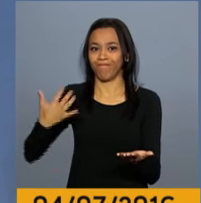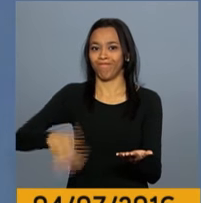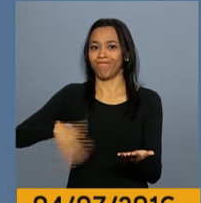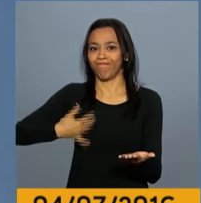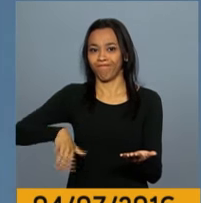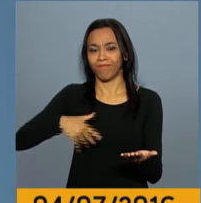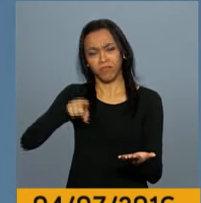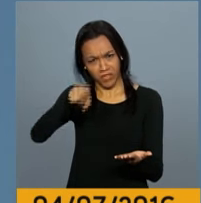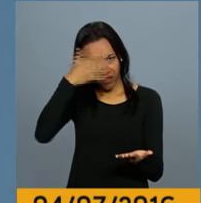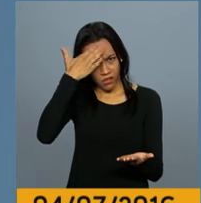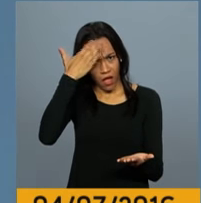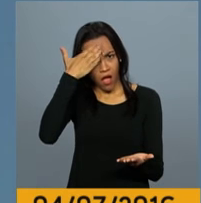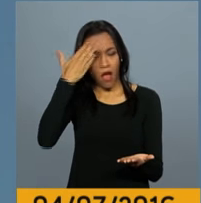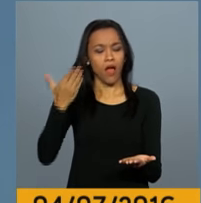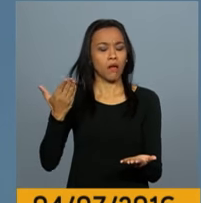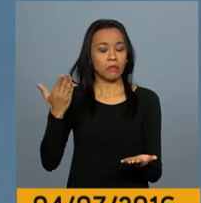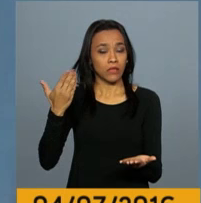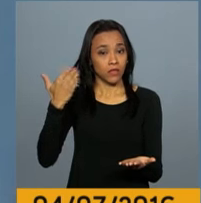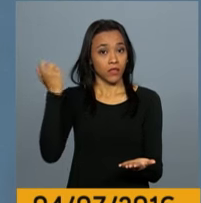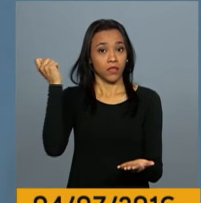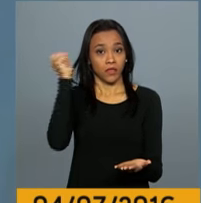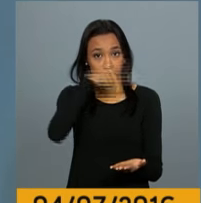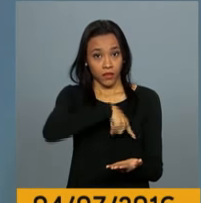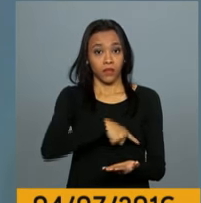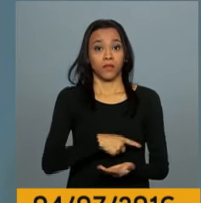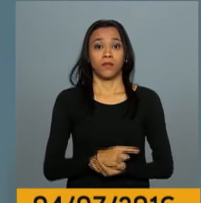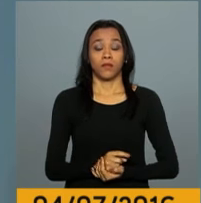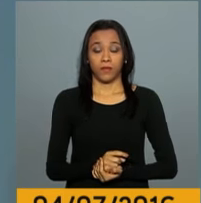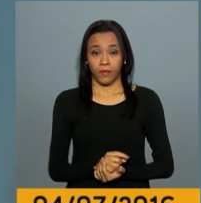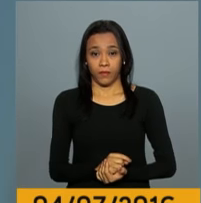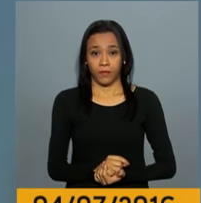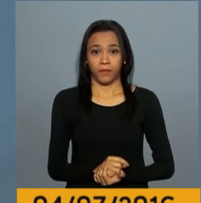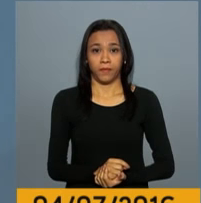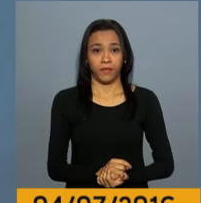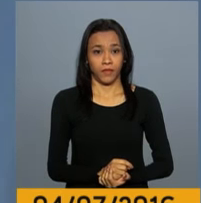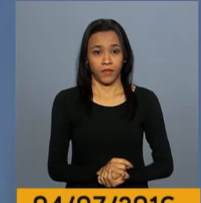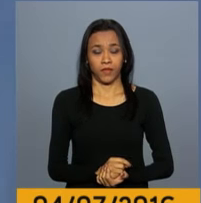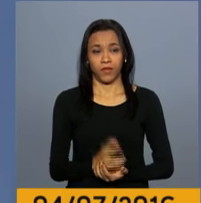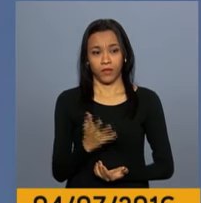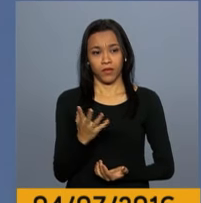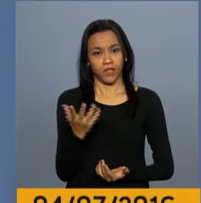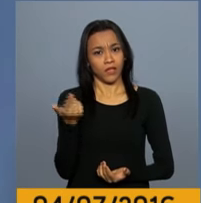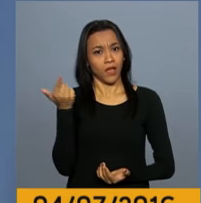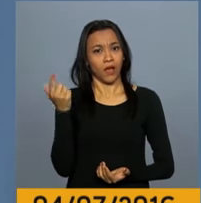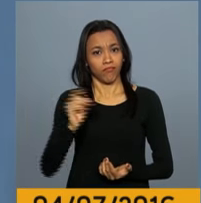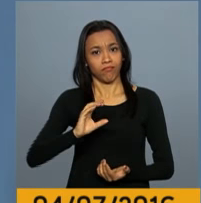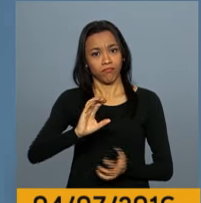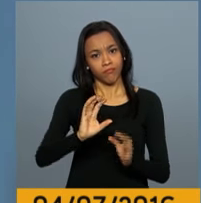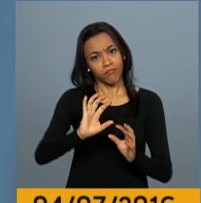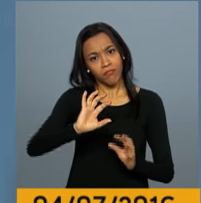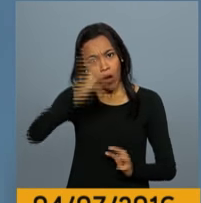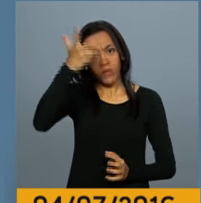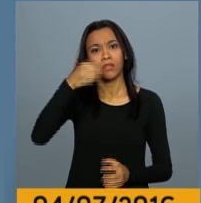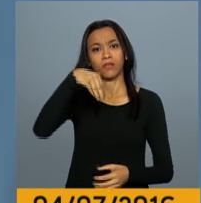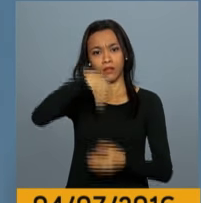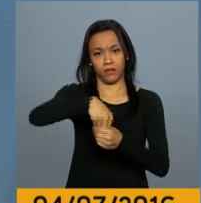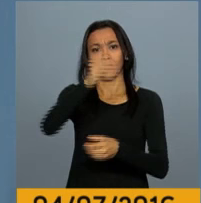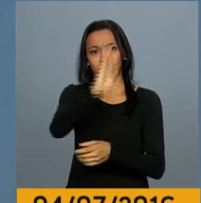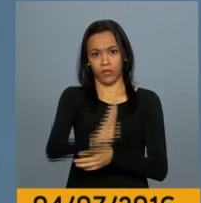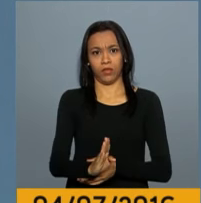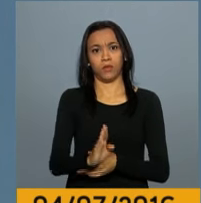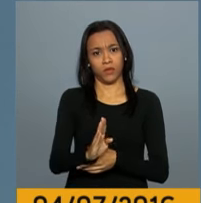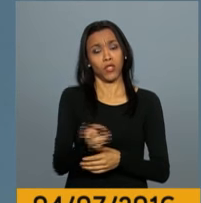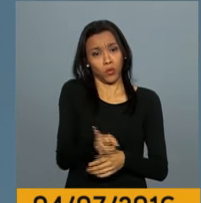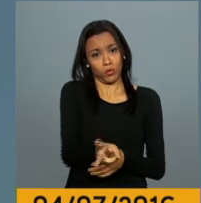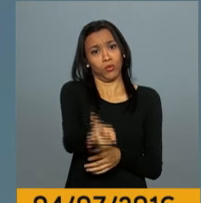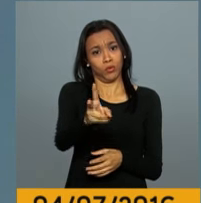quantas dificuldades nós enfrentamos e estamos enfrentando. E,